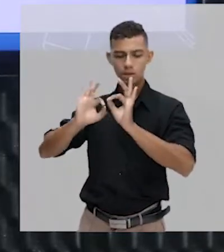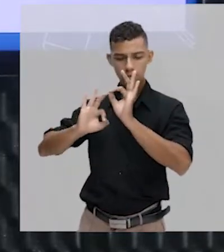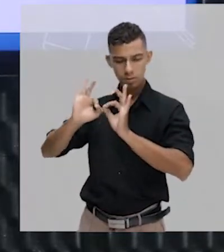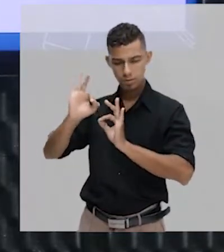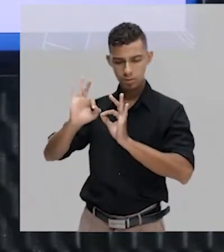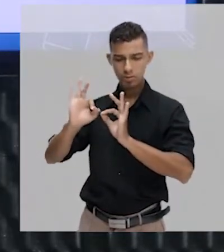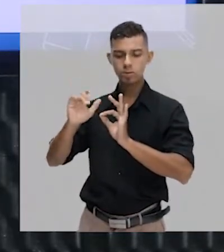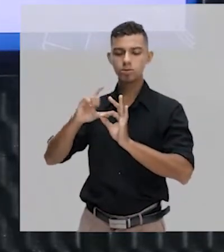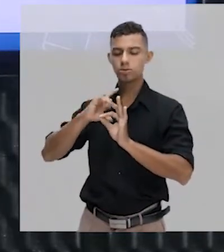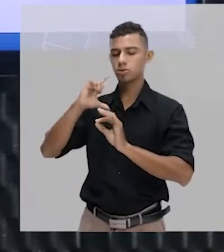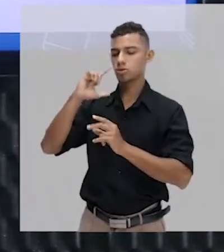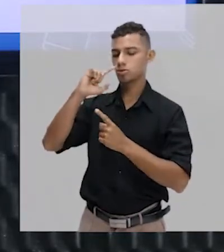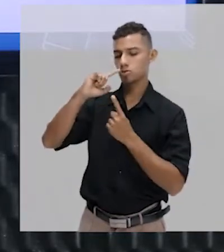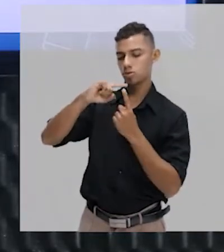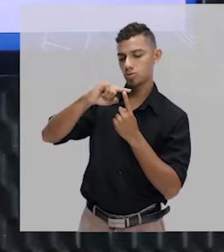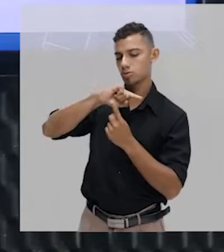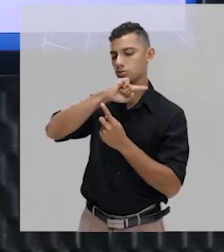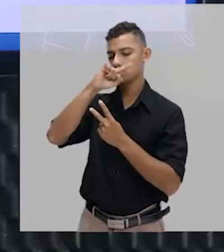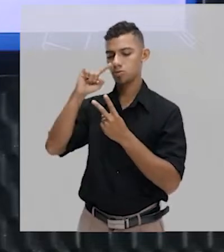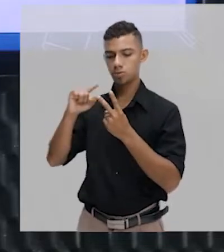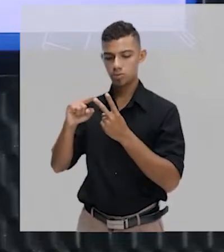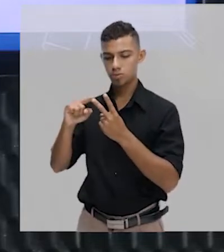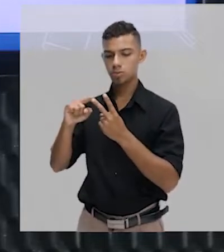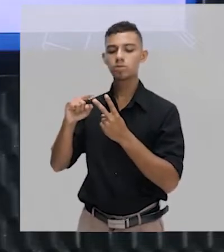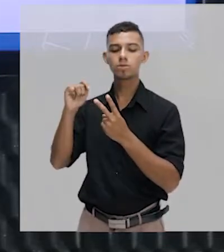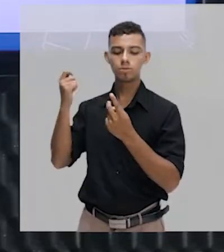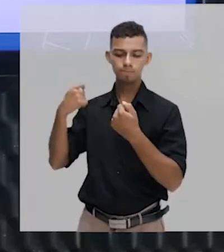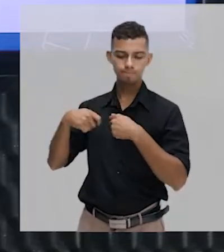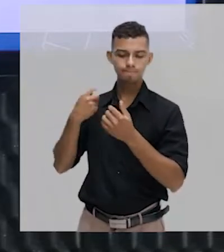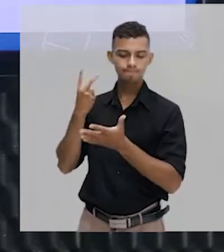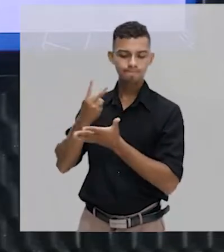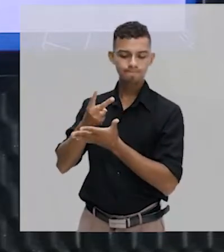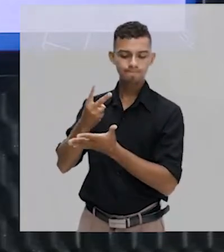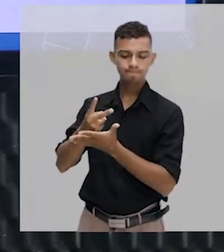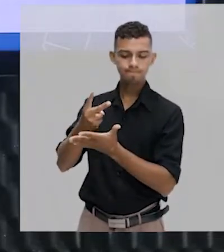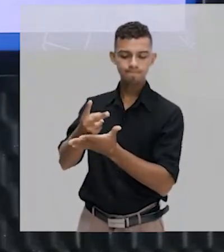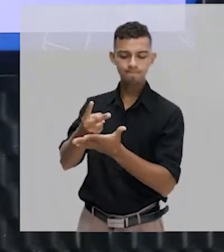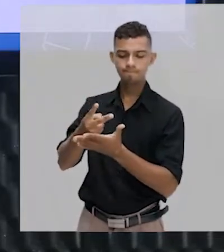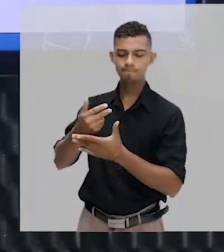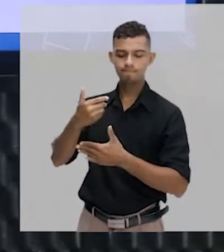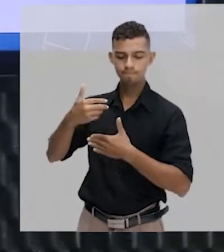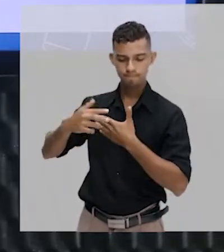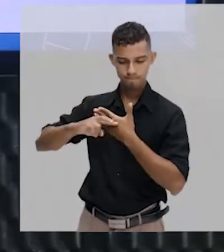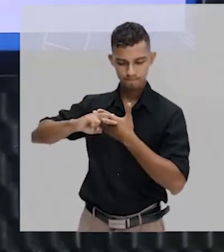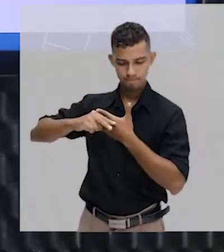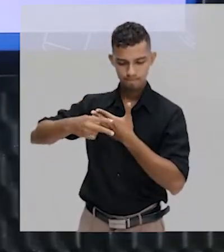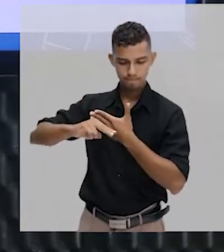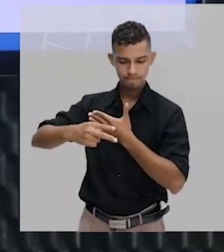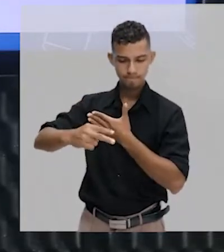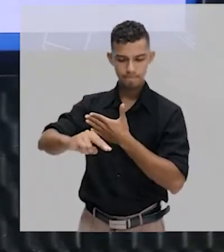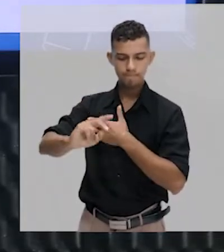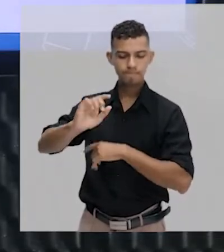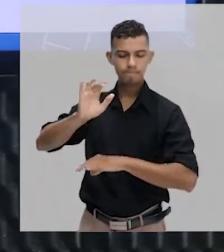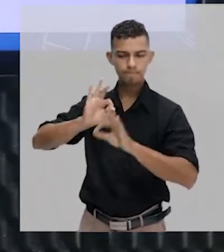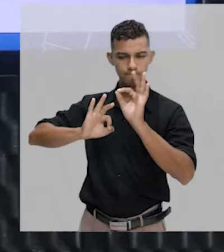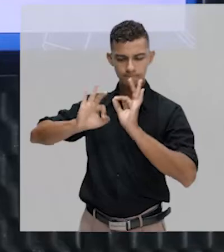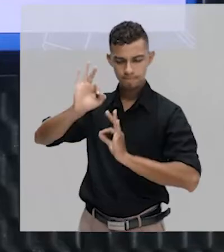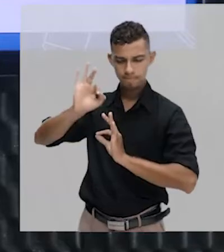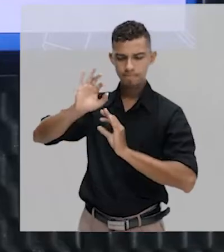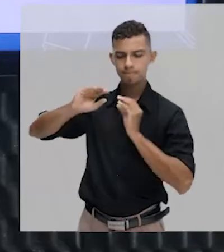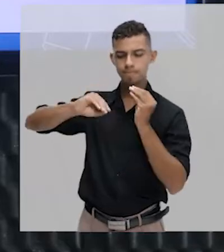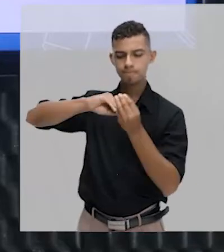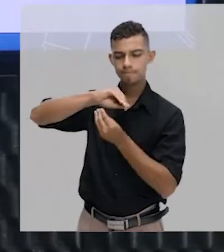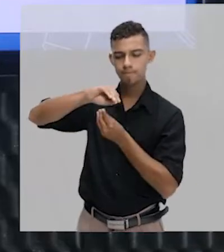para 8. E essa proporção ela é constante e definida para a substância